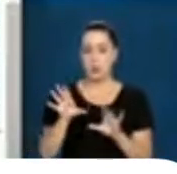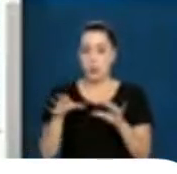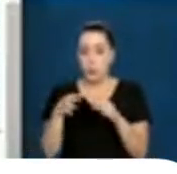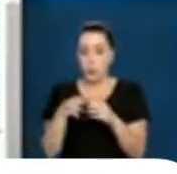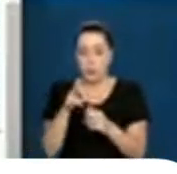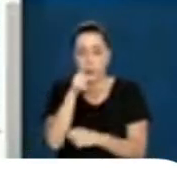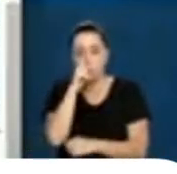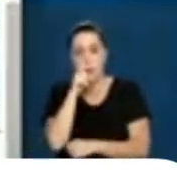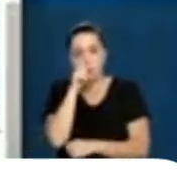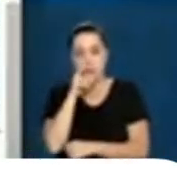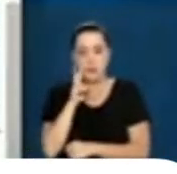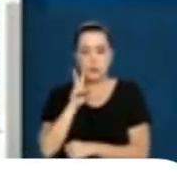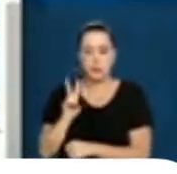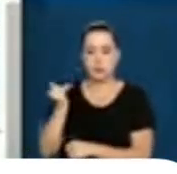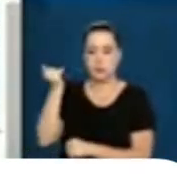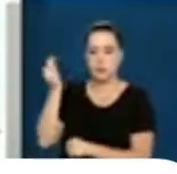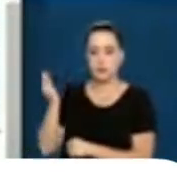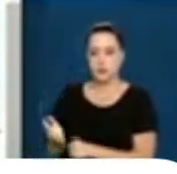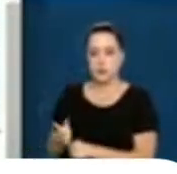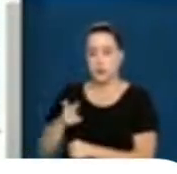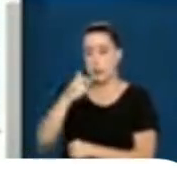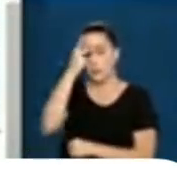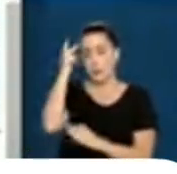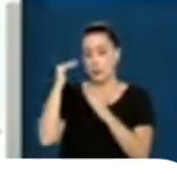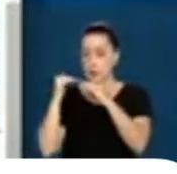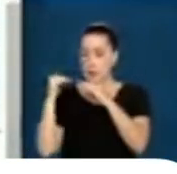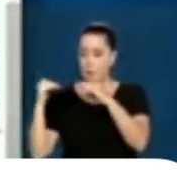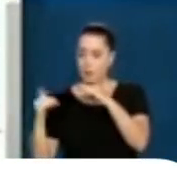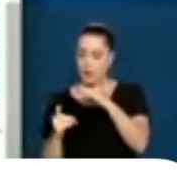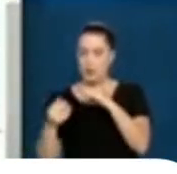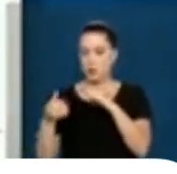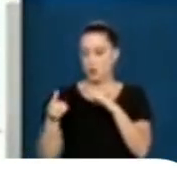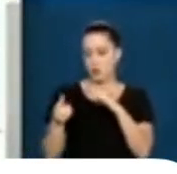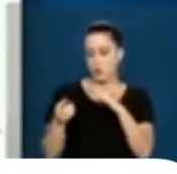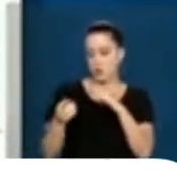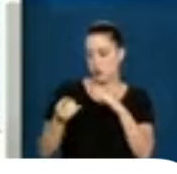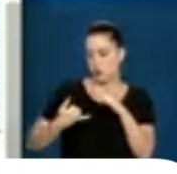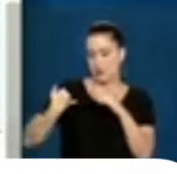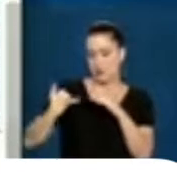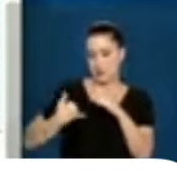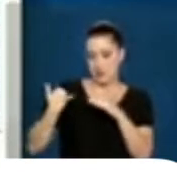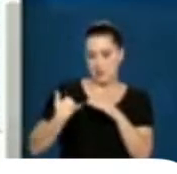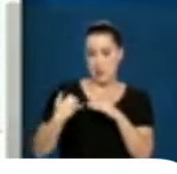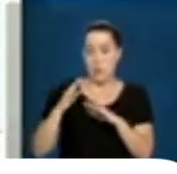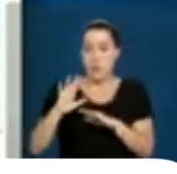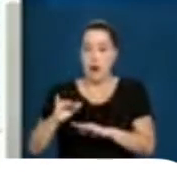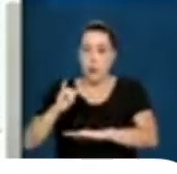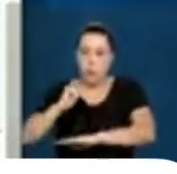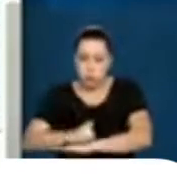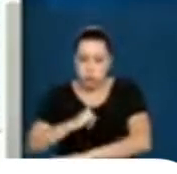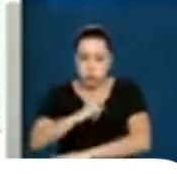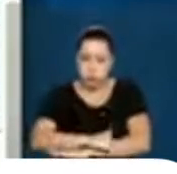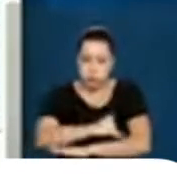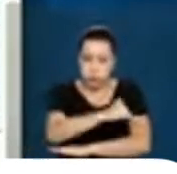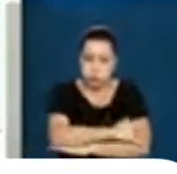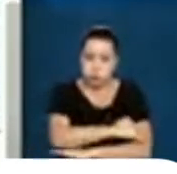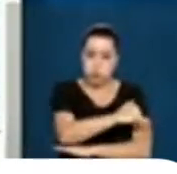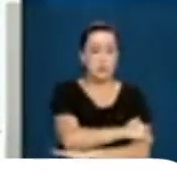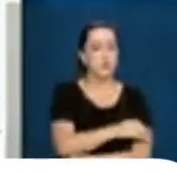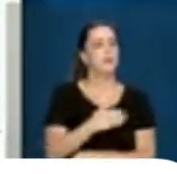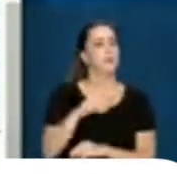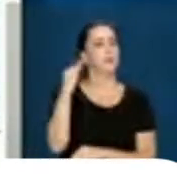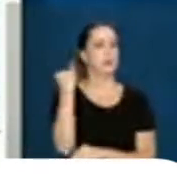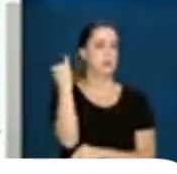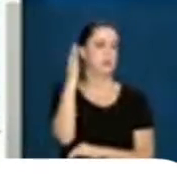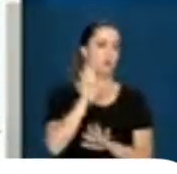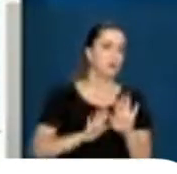nós podemos observar que as pessoas com menos de 60 anos, a obesidade é um fator de risco importante, e para as pessoas acima